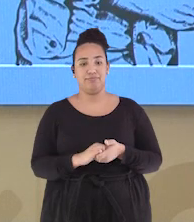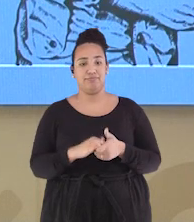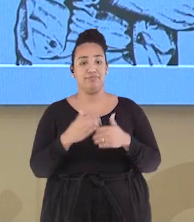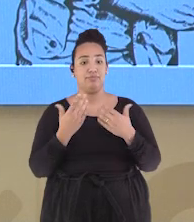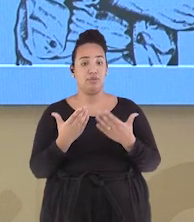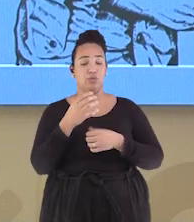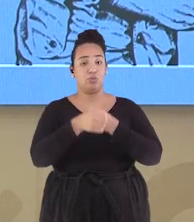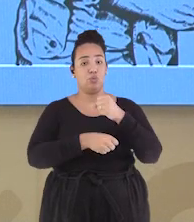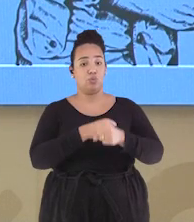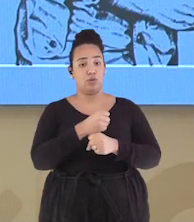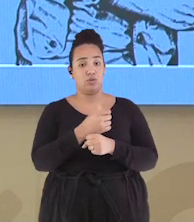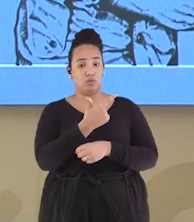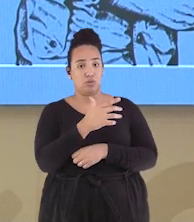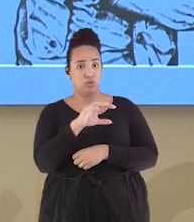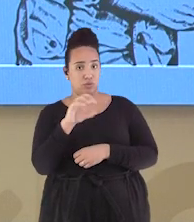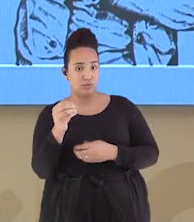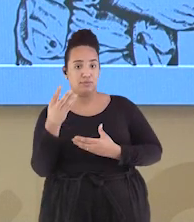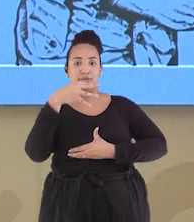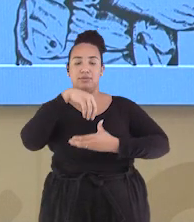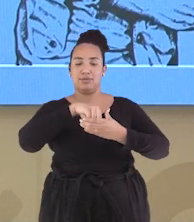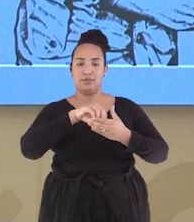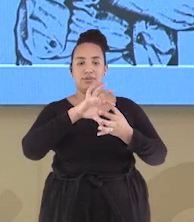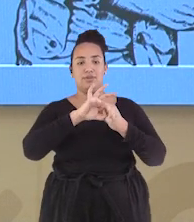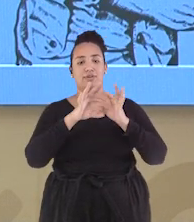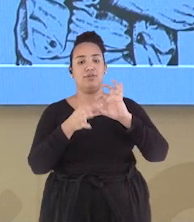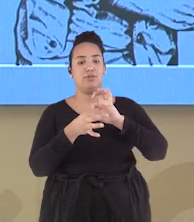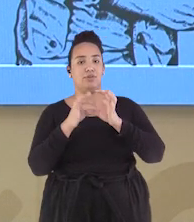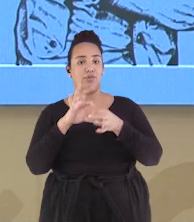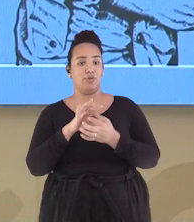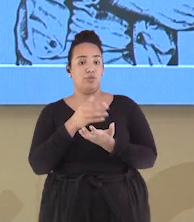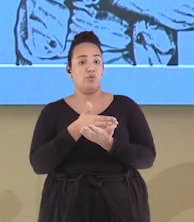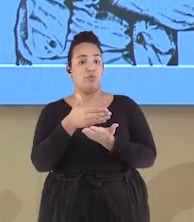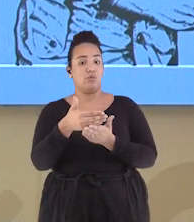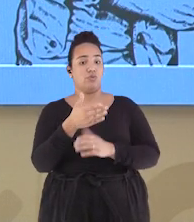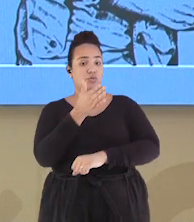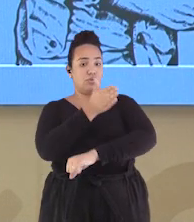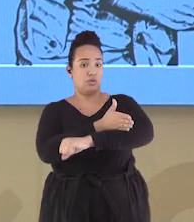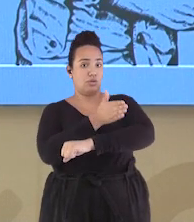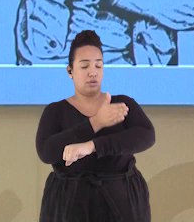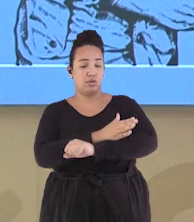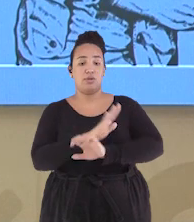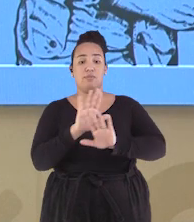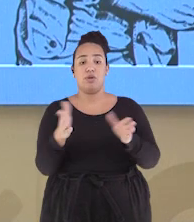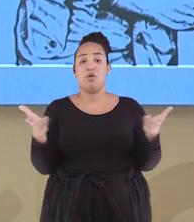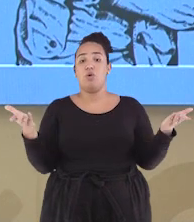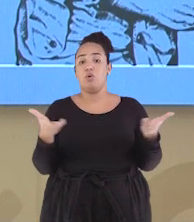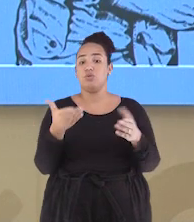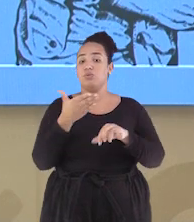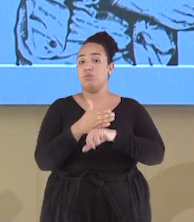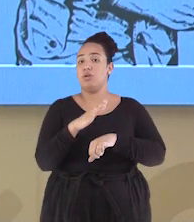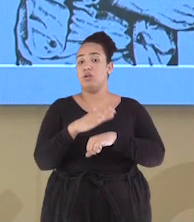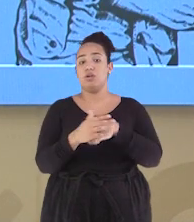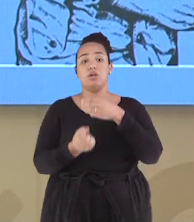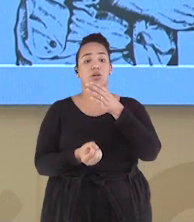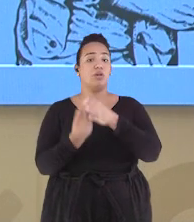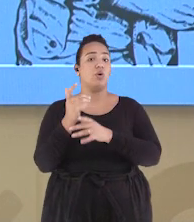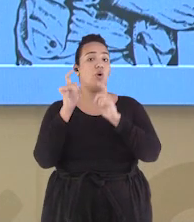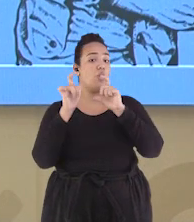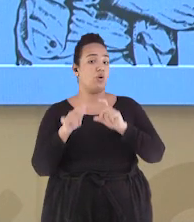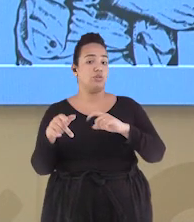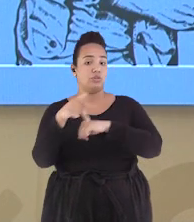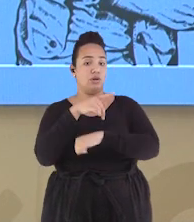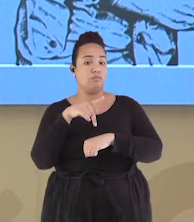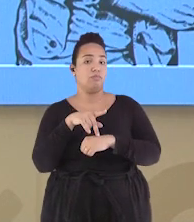Olímpicos no ano de 2000. Sua origem foi na Idade Média, mas o modo como é praticado atualmente surgiu nos Estados